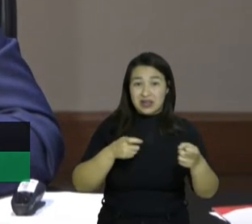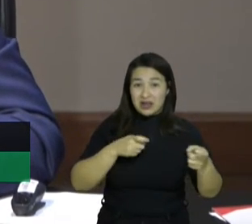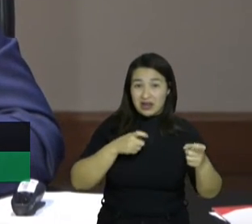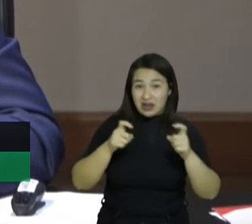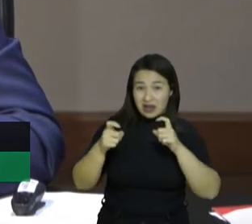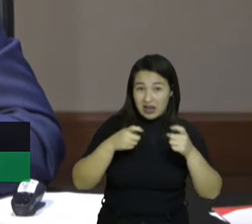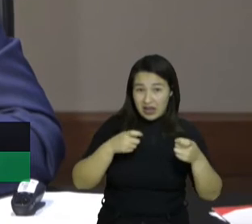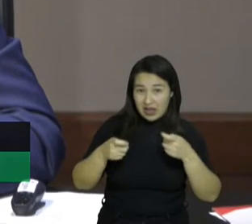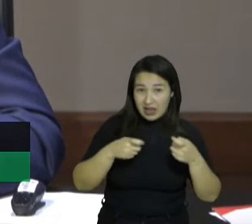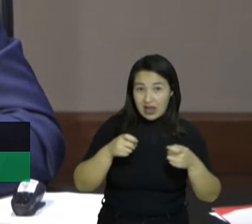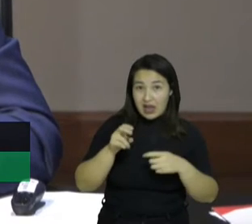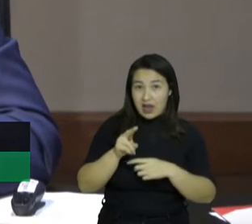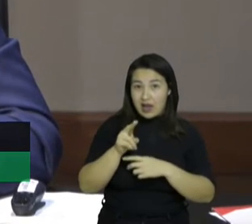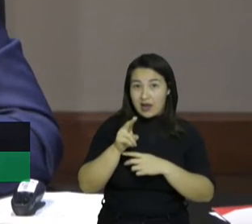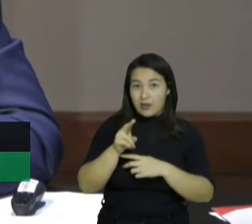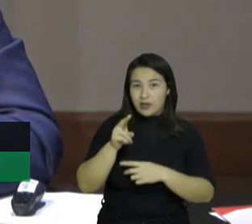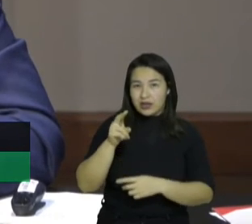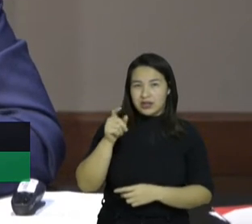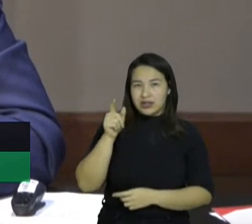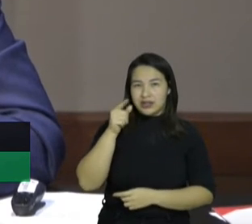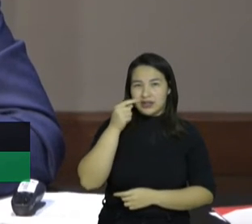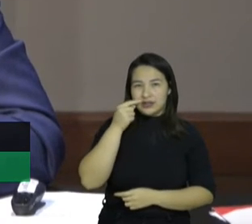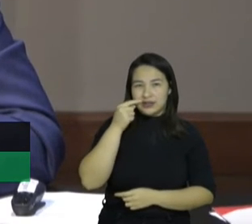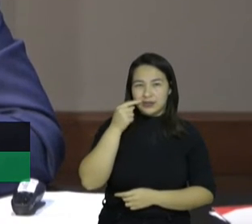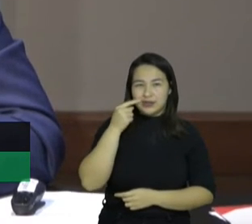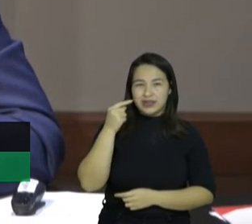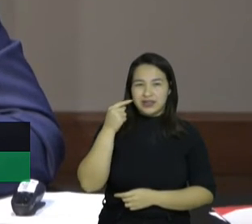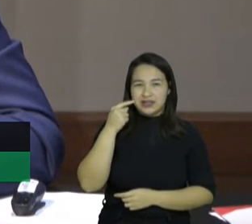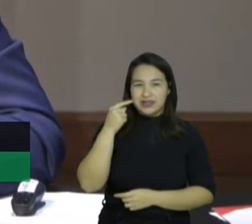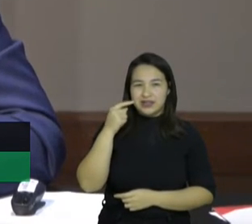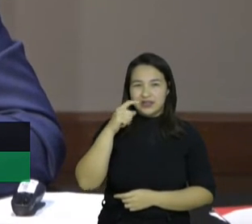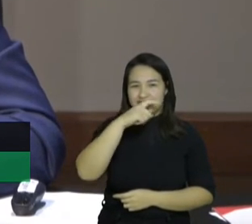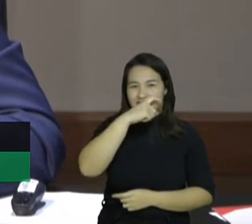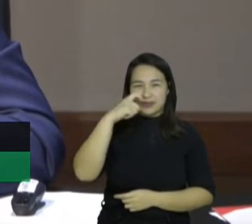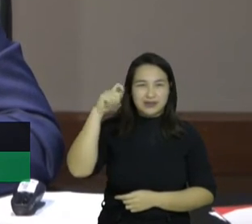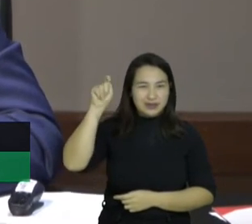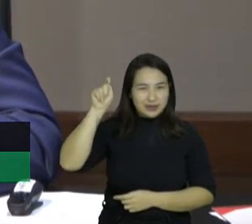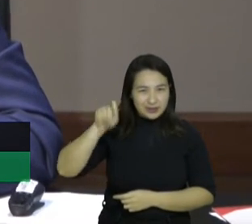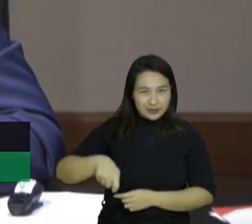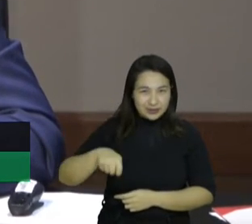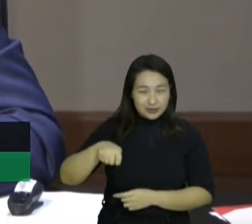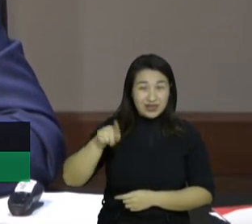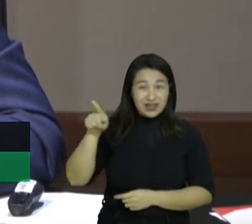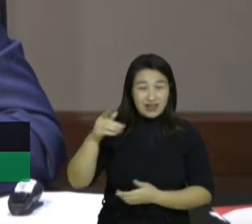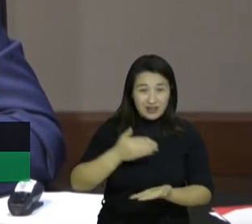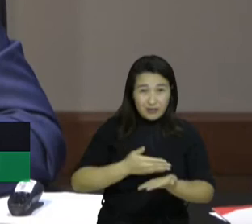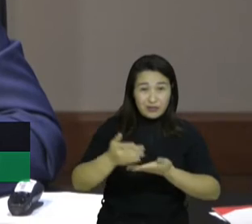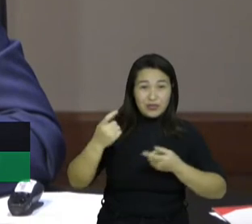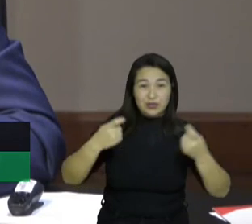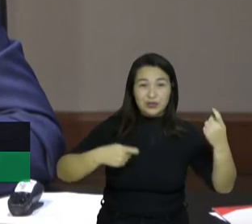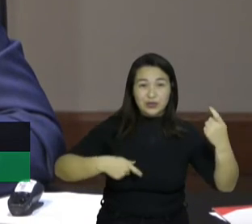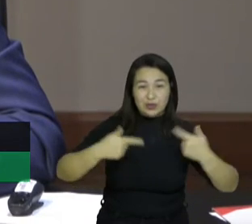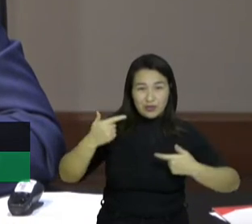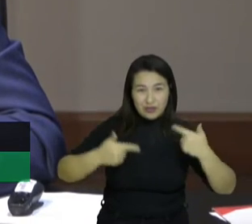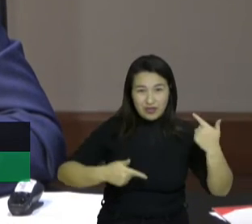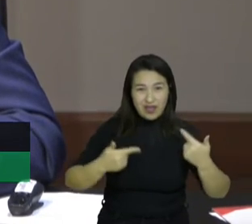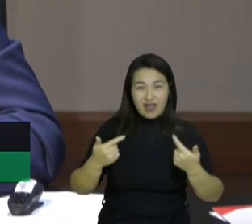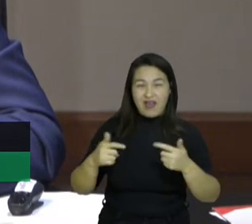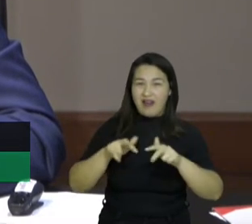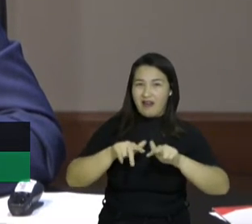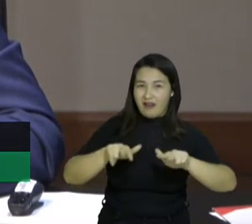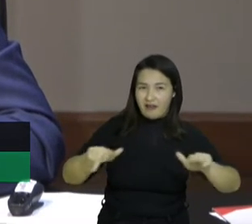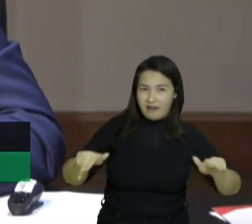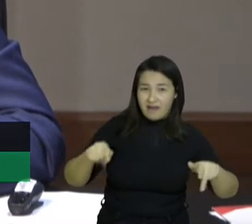os todos os entes os stakeholders estão de alguma forma se rearranjando e a gente precisa nessa dança das cadeiras